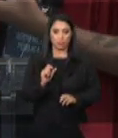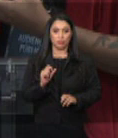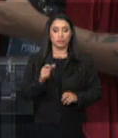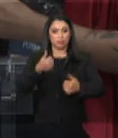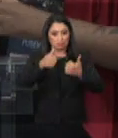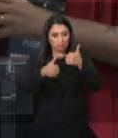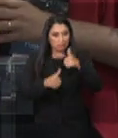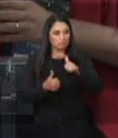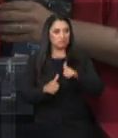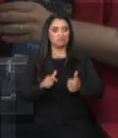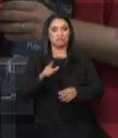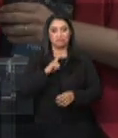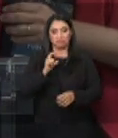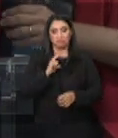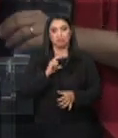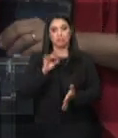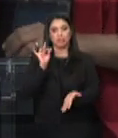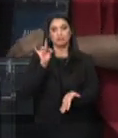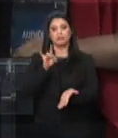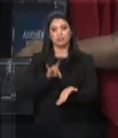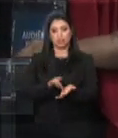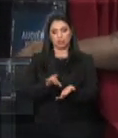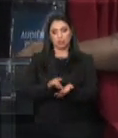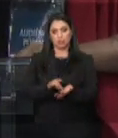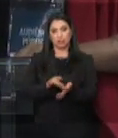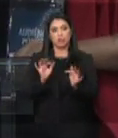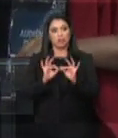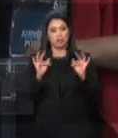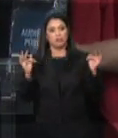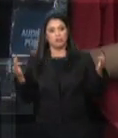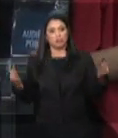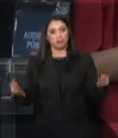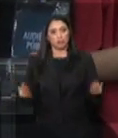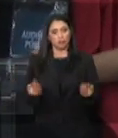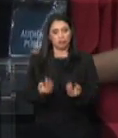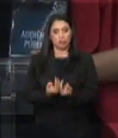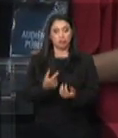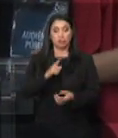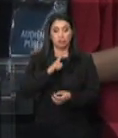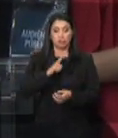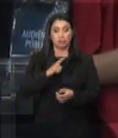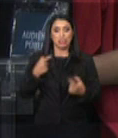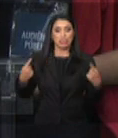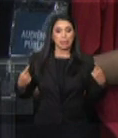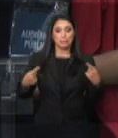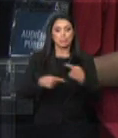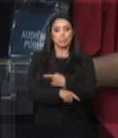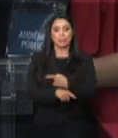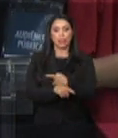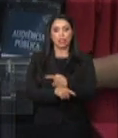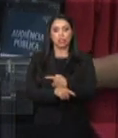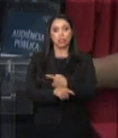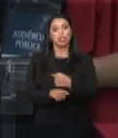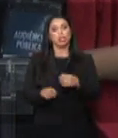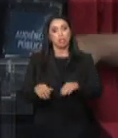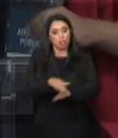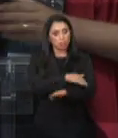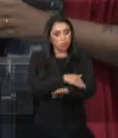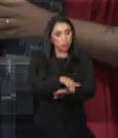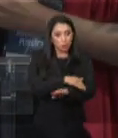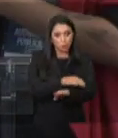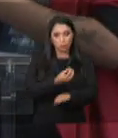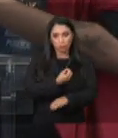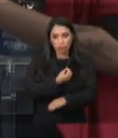dessa perspectiva né que se centra na ideia de unifamiliaridade e que acaba impedindo o acesso da população de Rua dos seus equipamentos